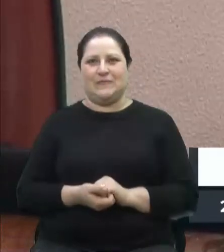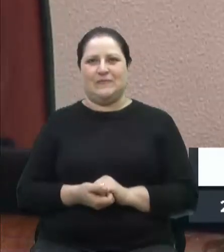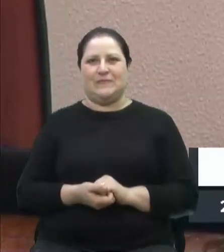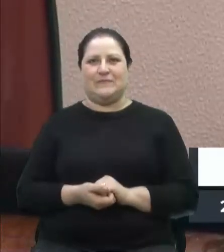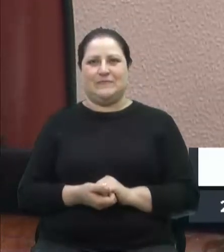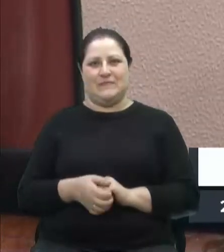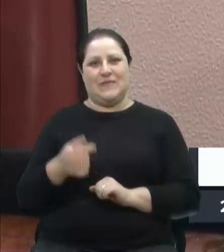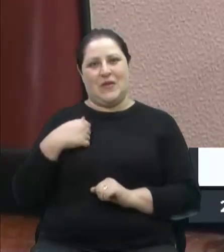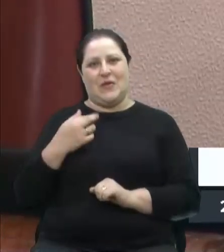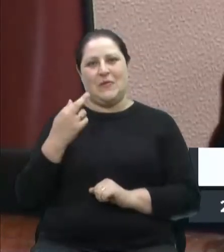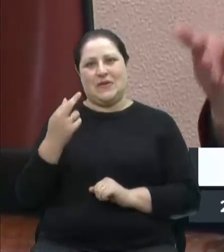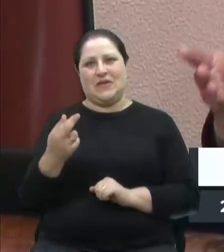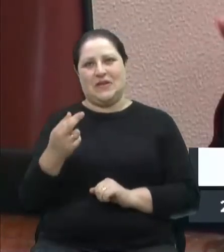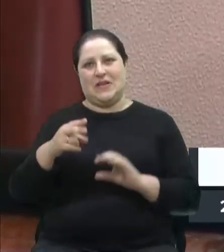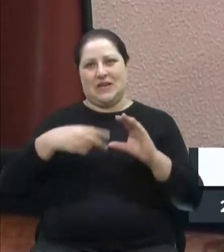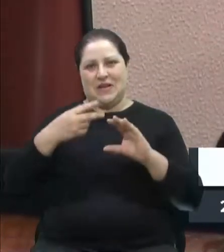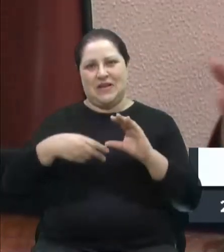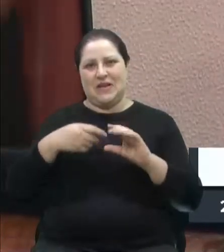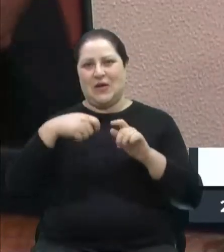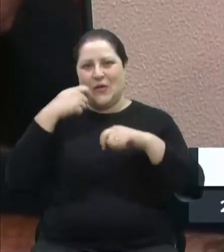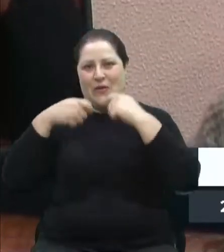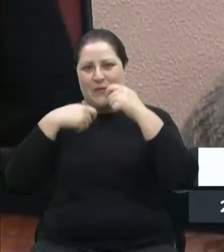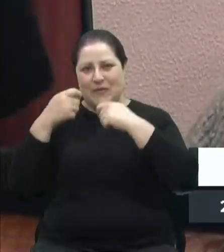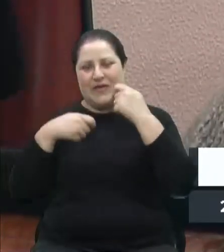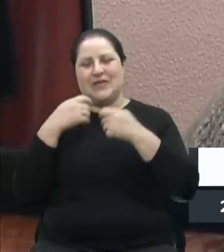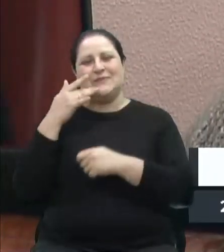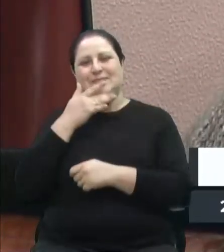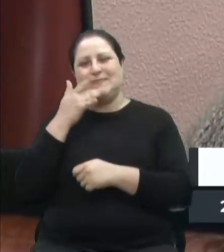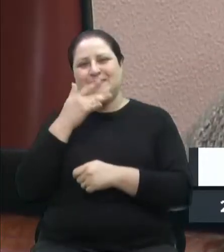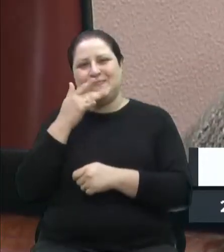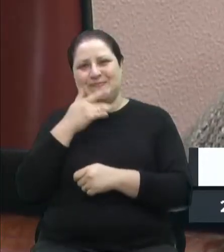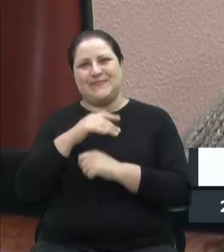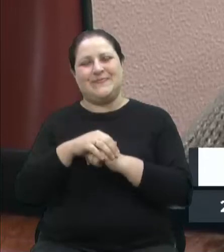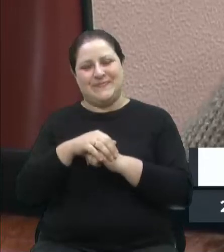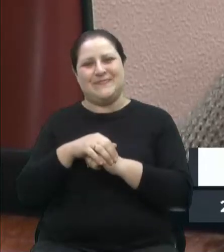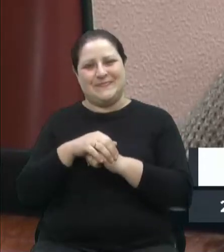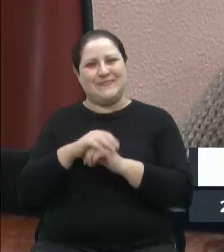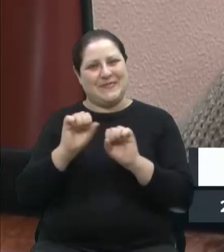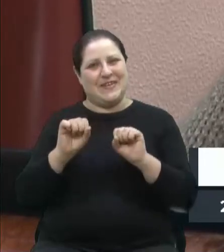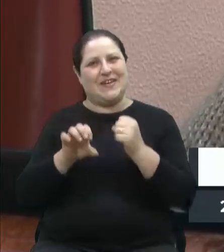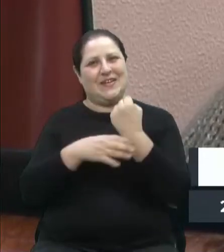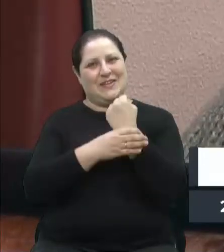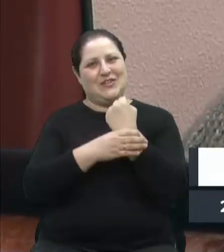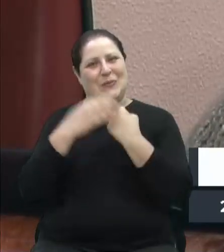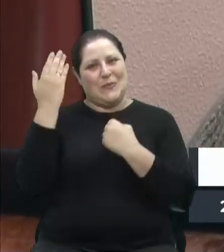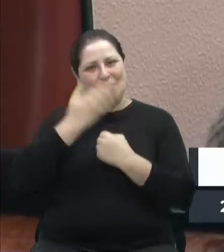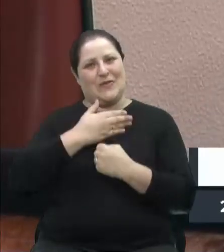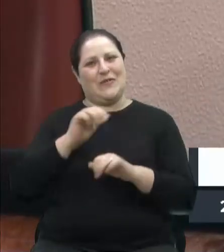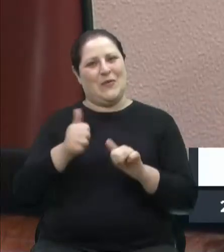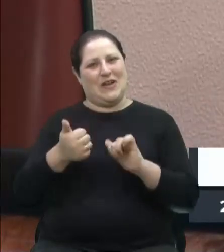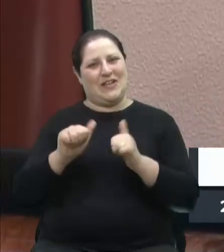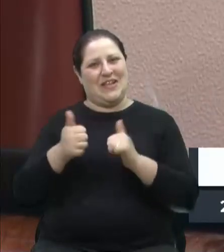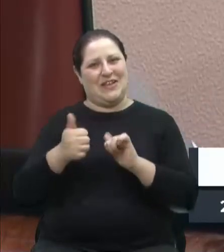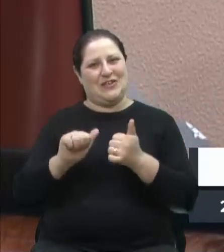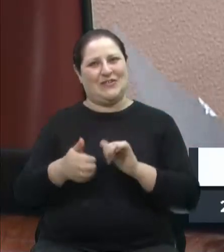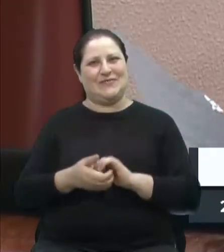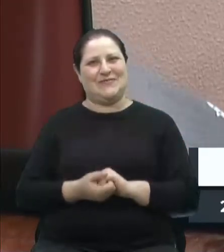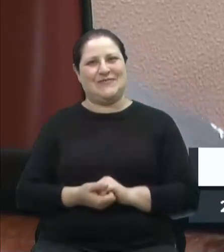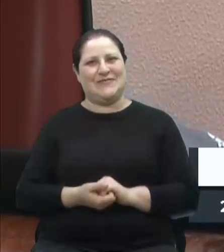eu representei a câmara aprovando né o pude garantir a testar e a qualidade